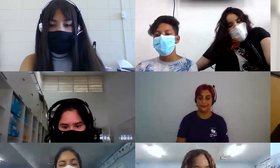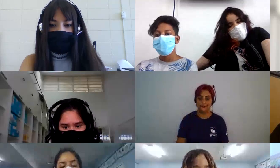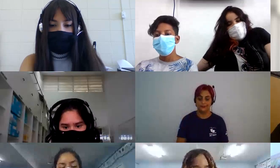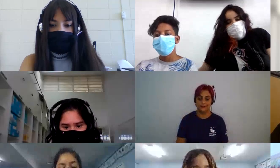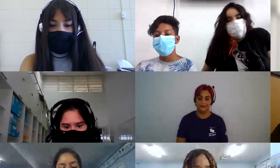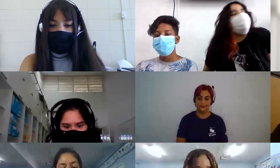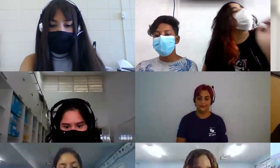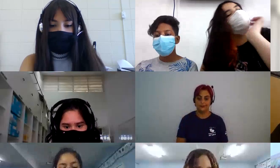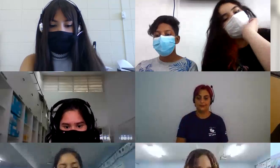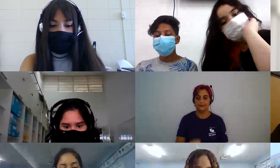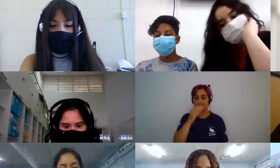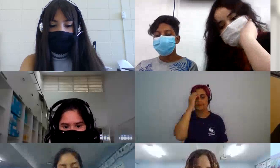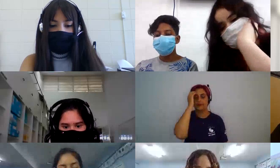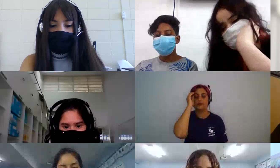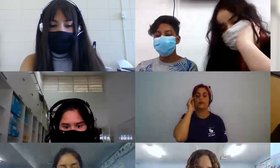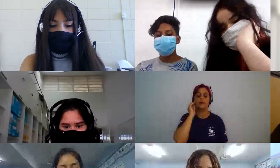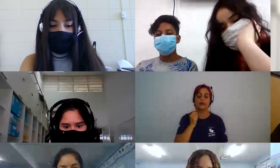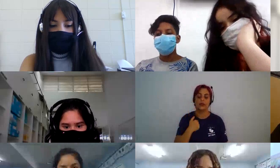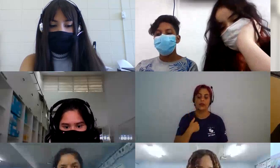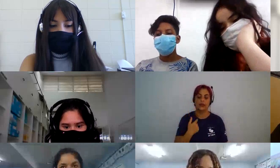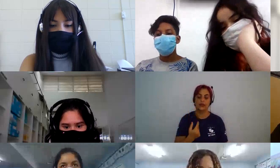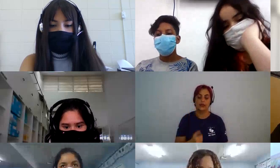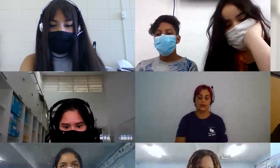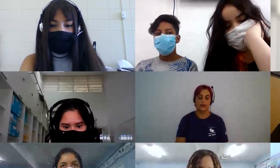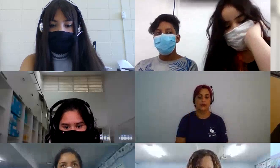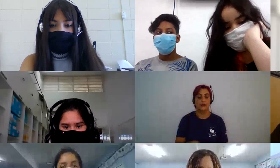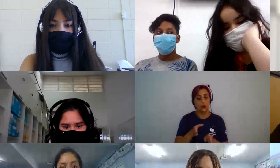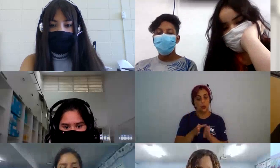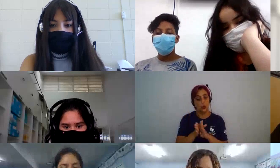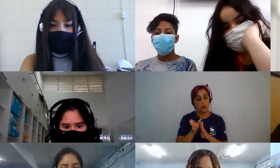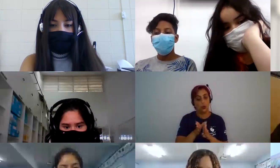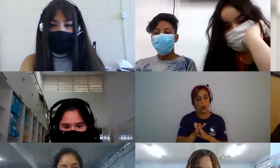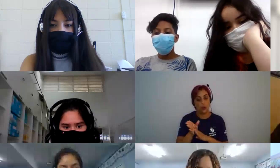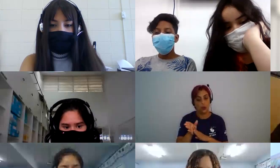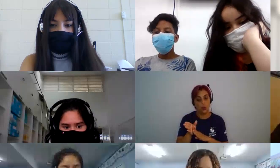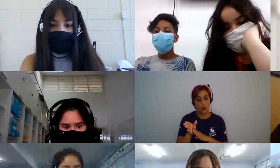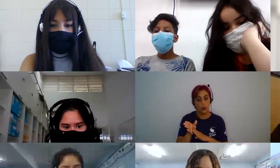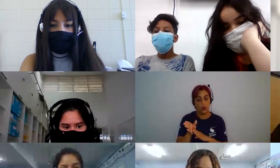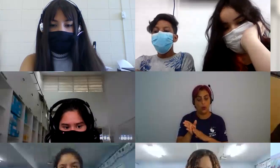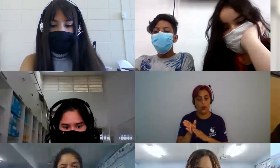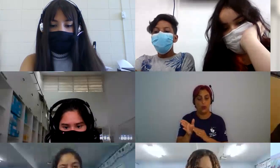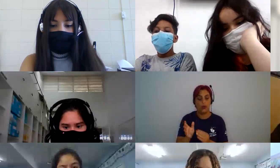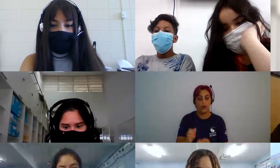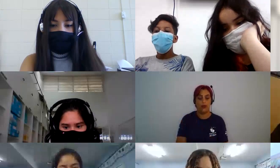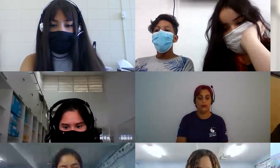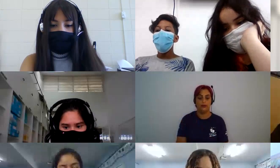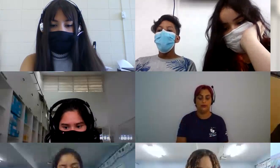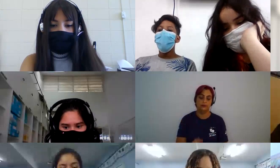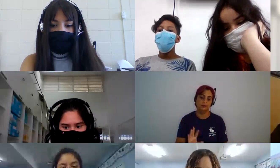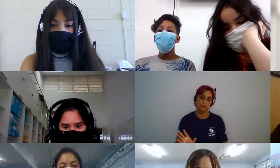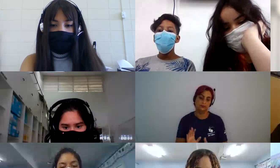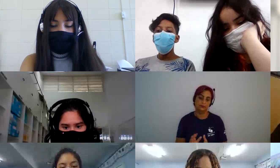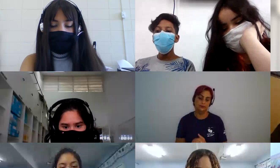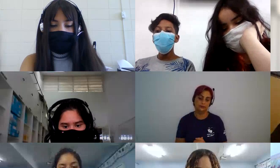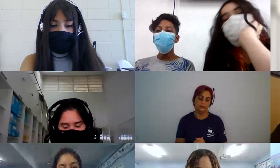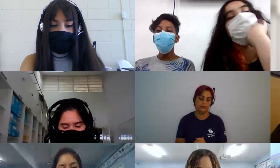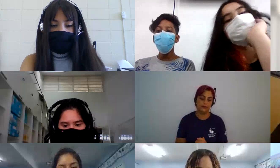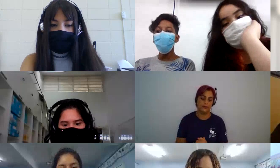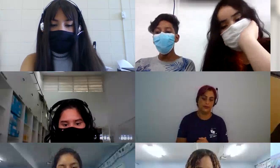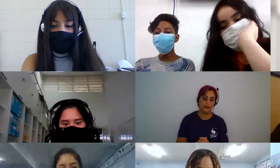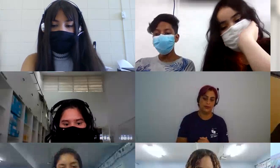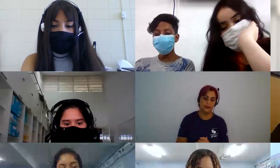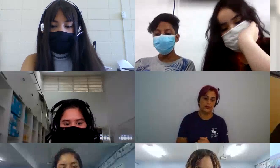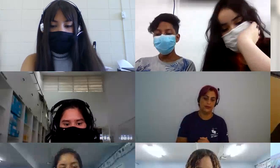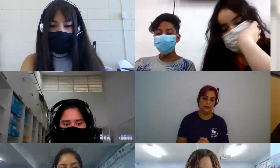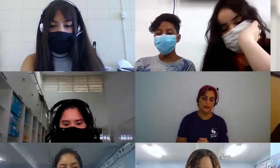que, assim, eu aconselharia ela aí com uma pessoa, fazer, assim, beijar, qualquer outra coisa, uma pessoa